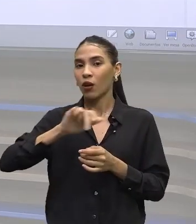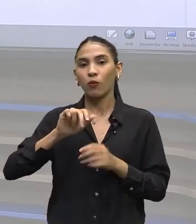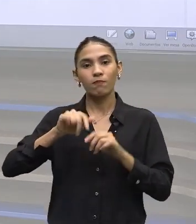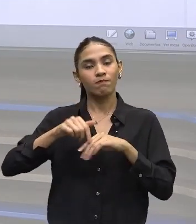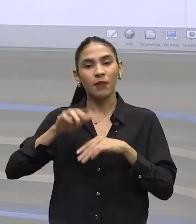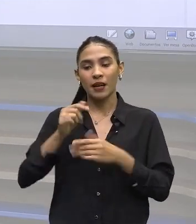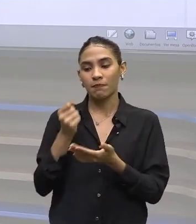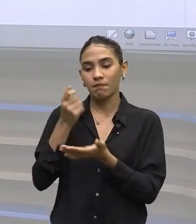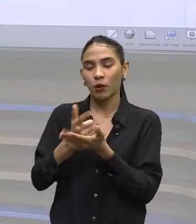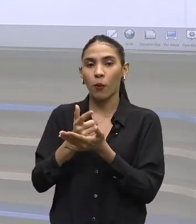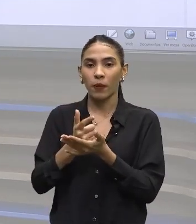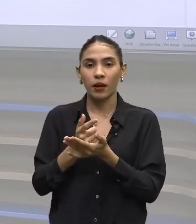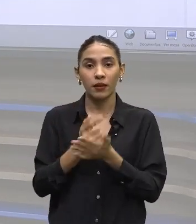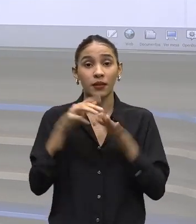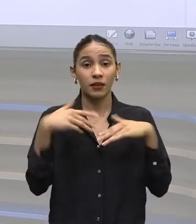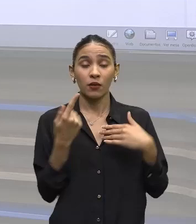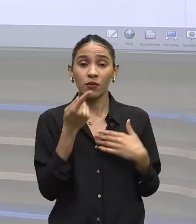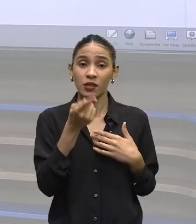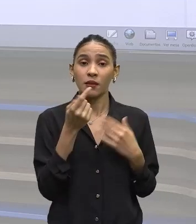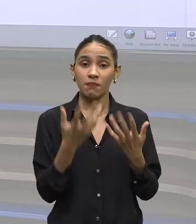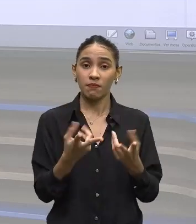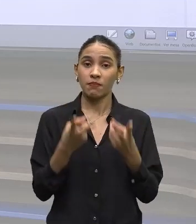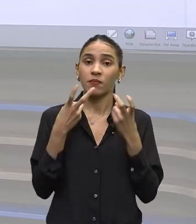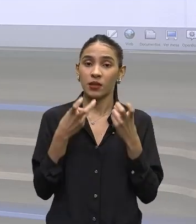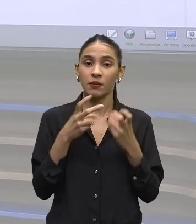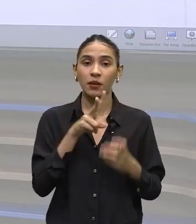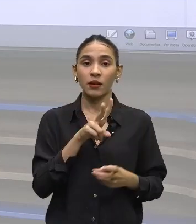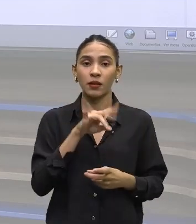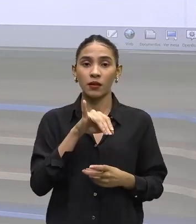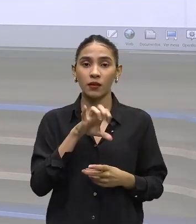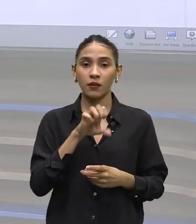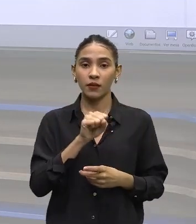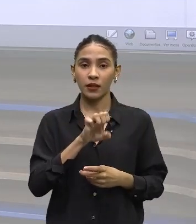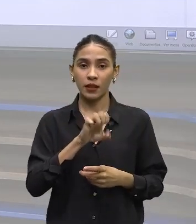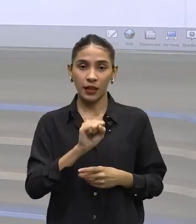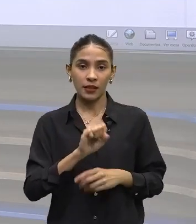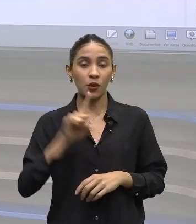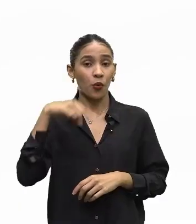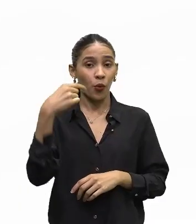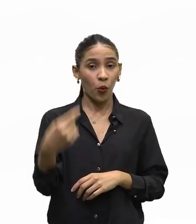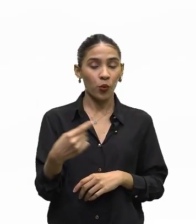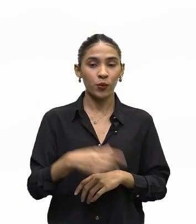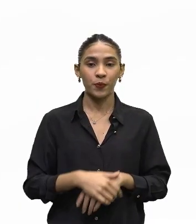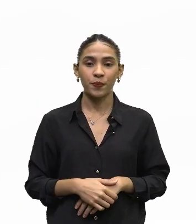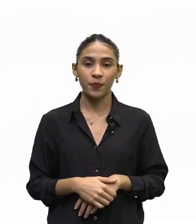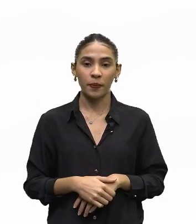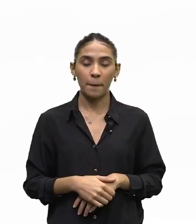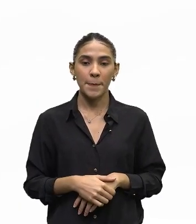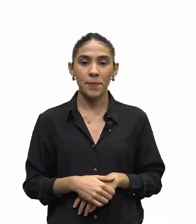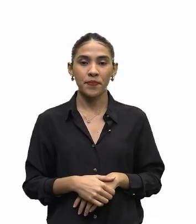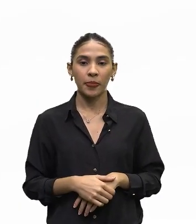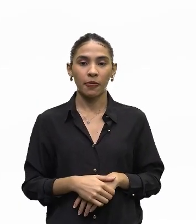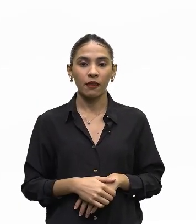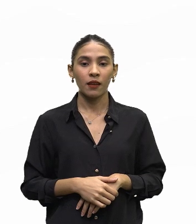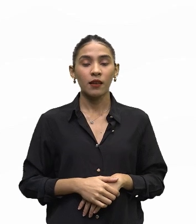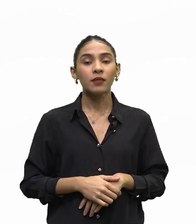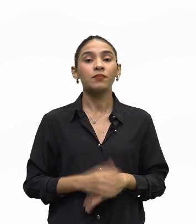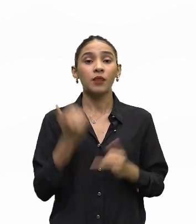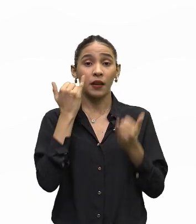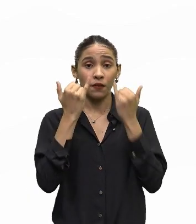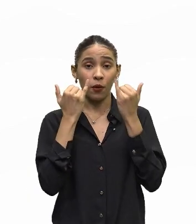você deve perceber aí qual é esse viés. Vamos ver o outro viés que a gente tem. É o viés